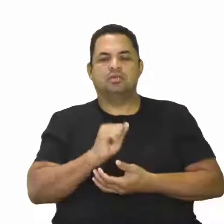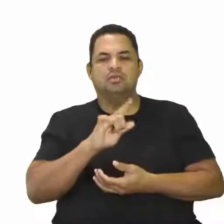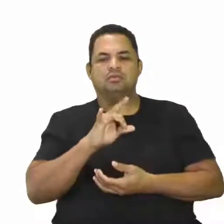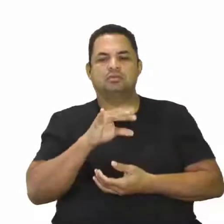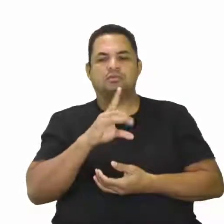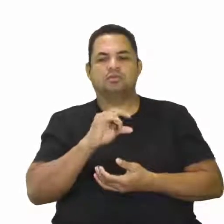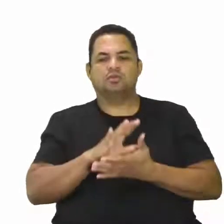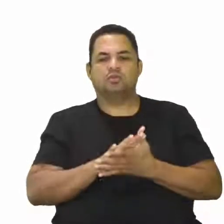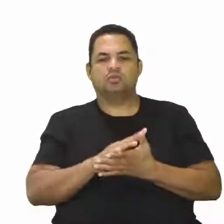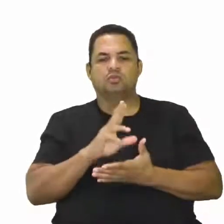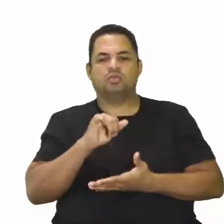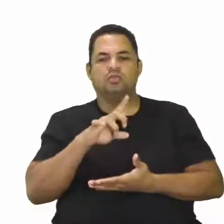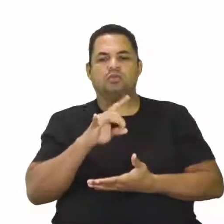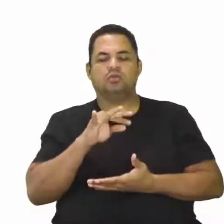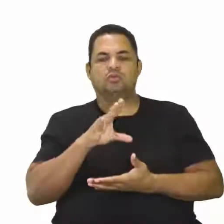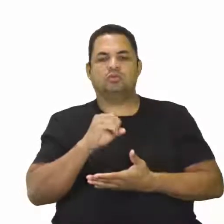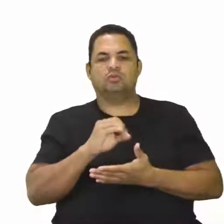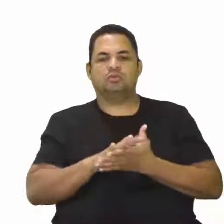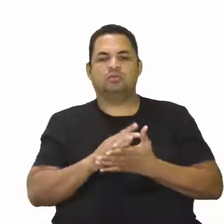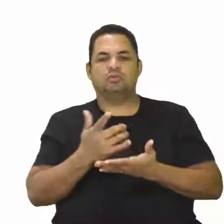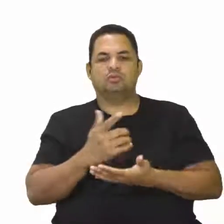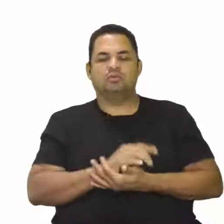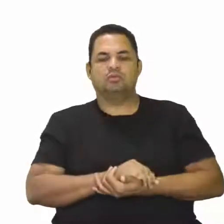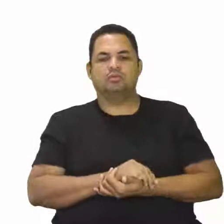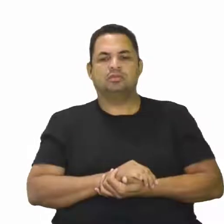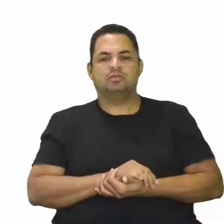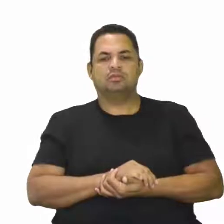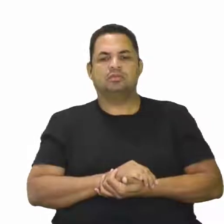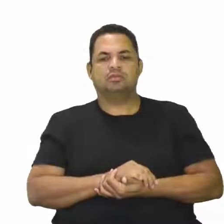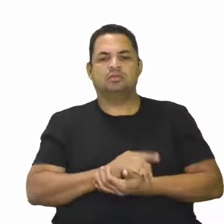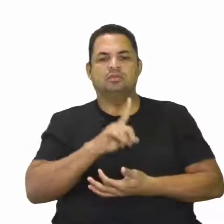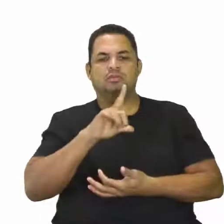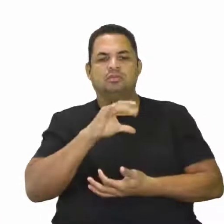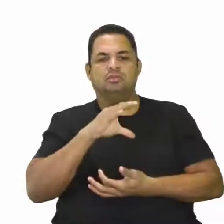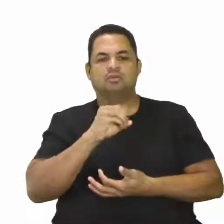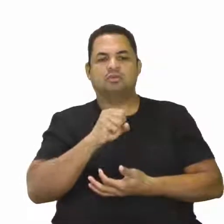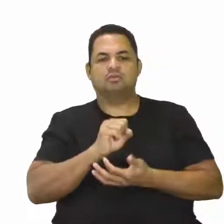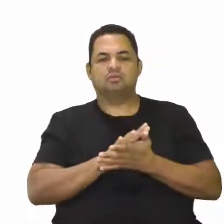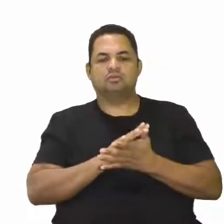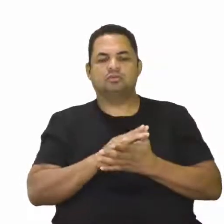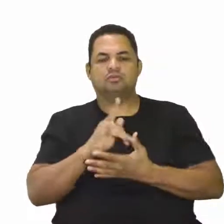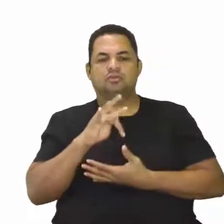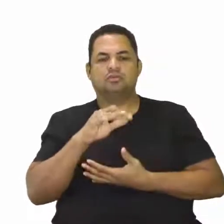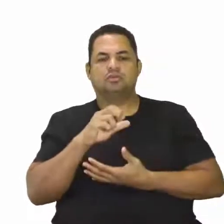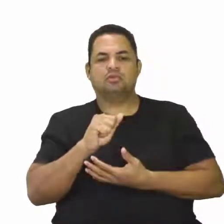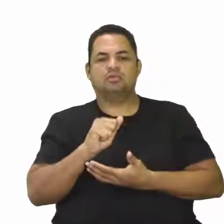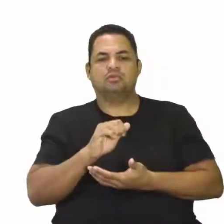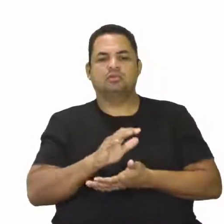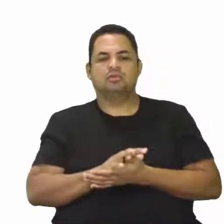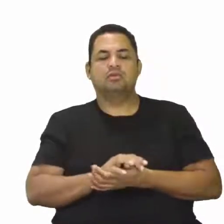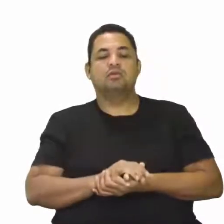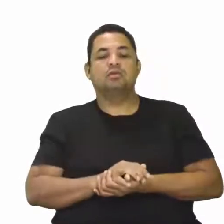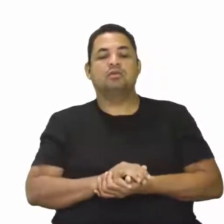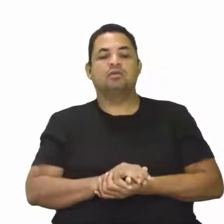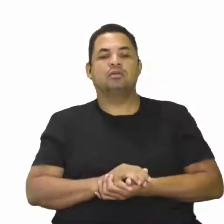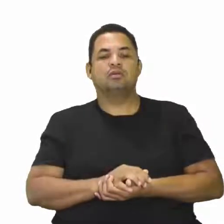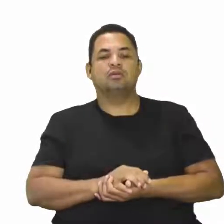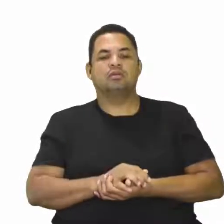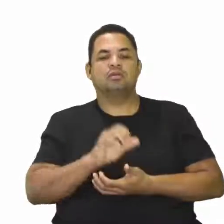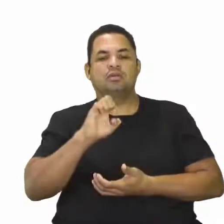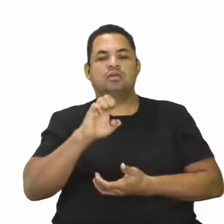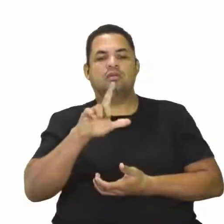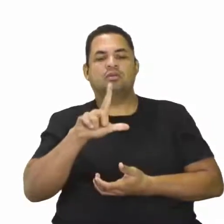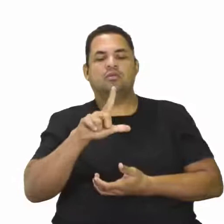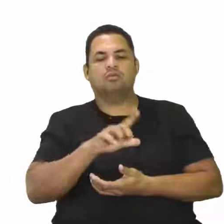ele não vai variar de gênero e nem de número. E o los, ele é o plural, sim, de um artigo, mas do artigo